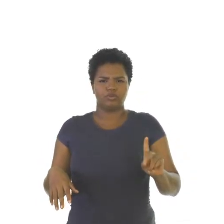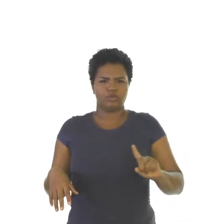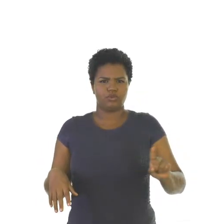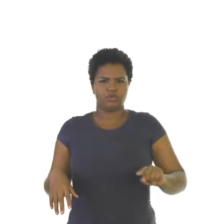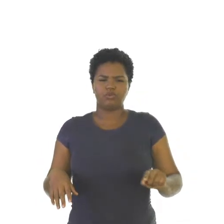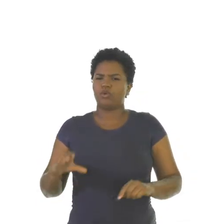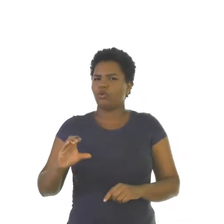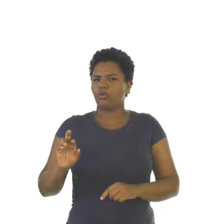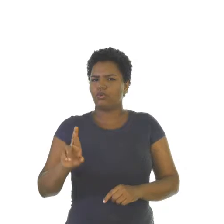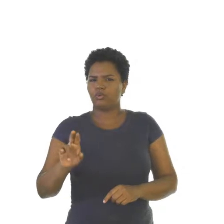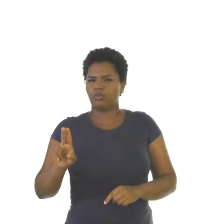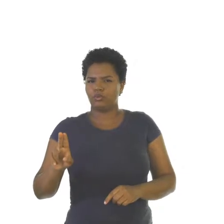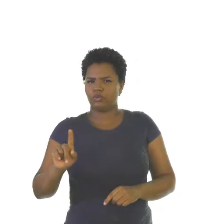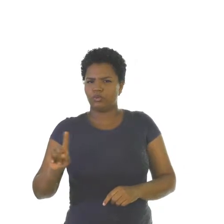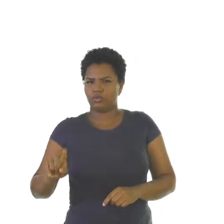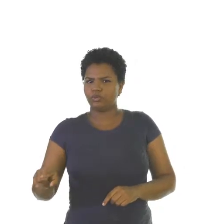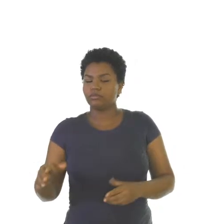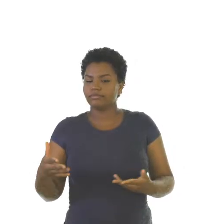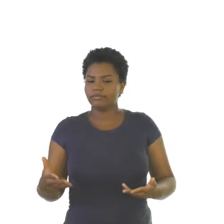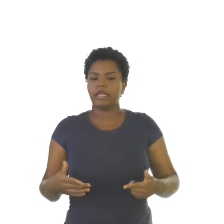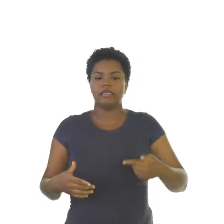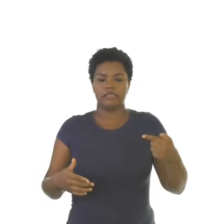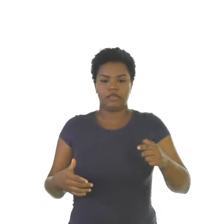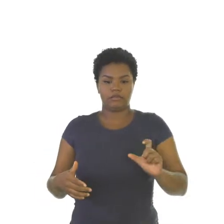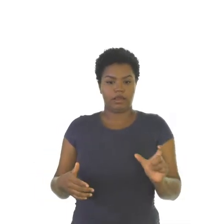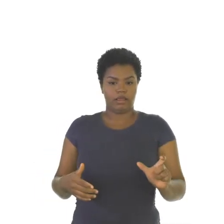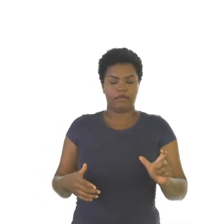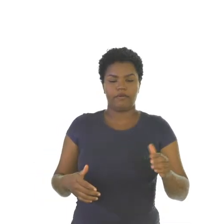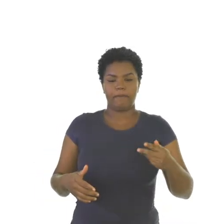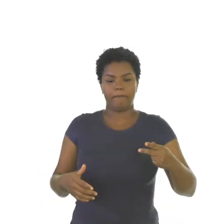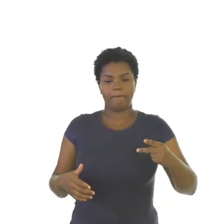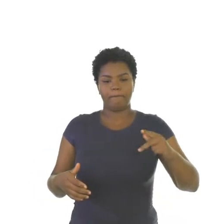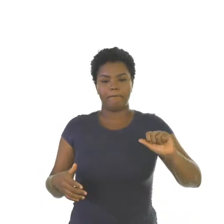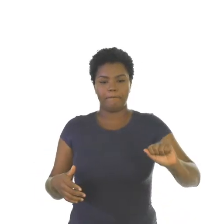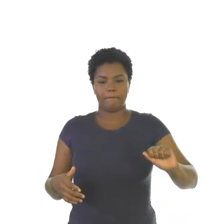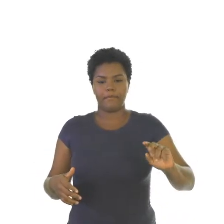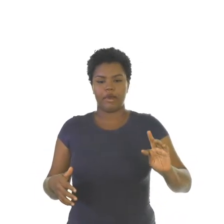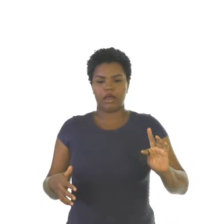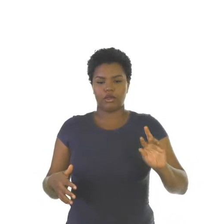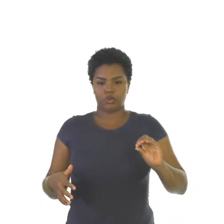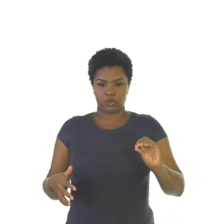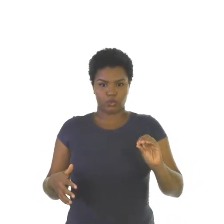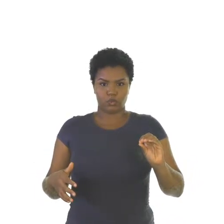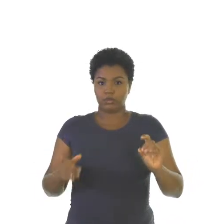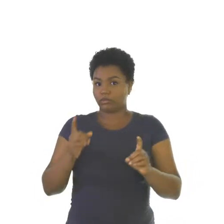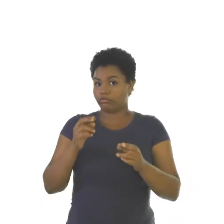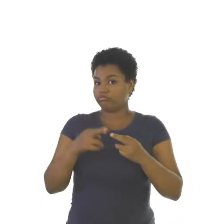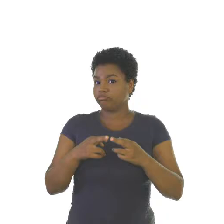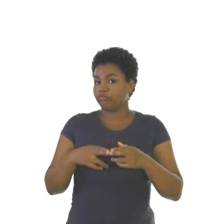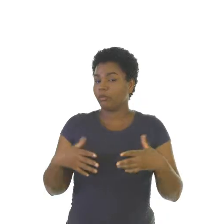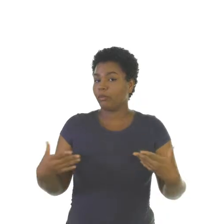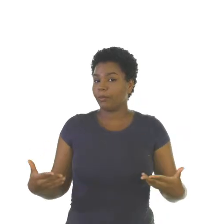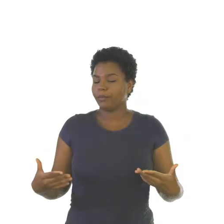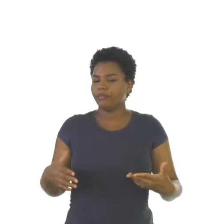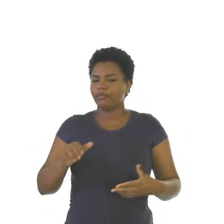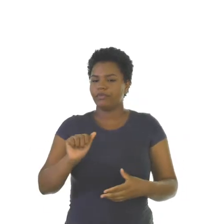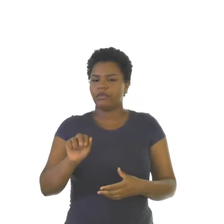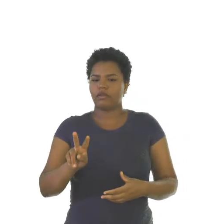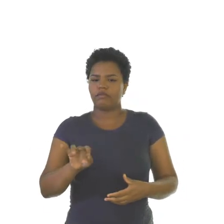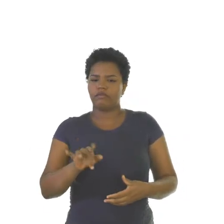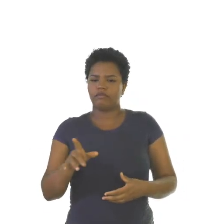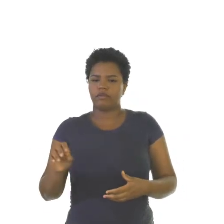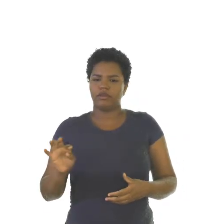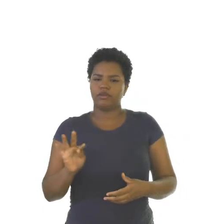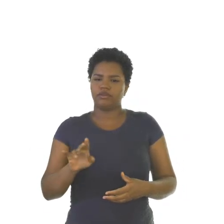Agora a 7ª palavrinha, pato. Vamos encontrar a rima do pato? Avião, tio,